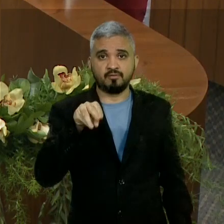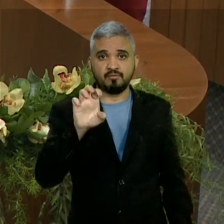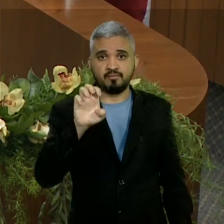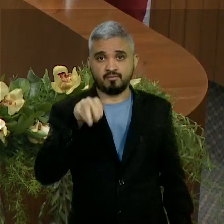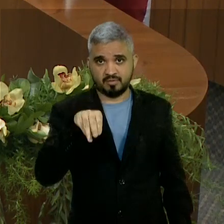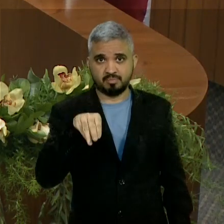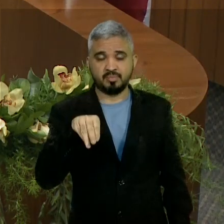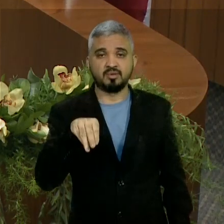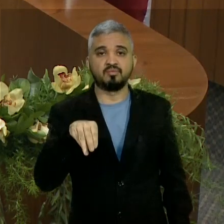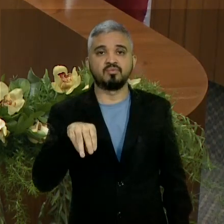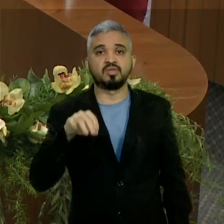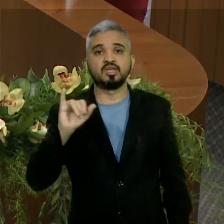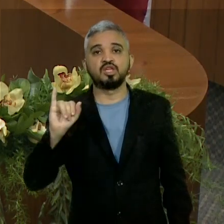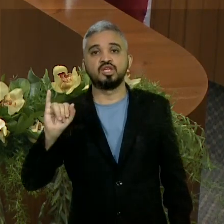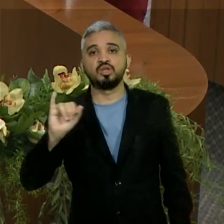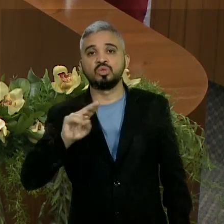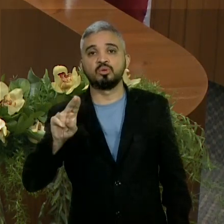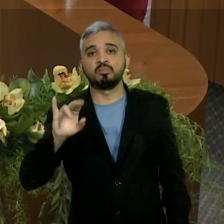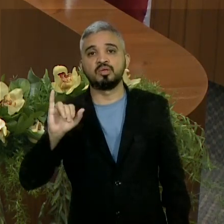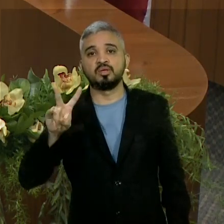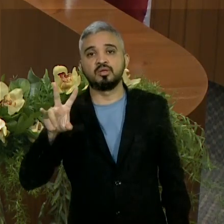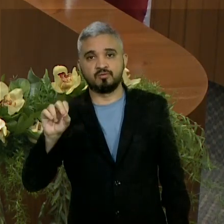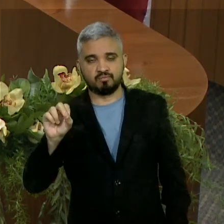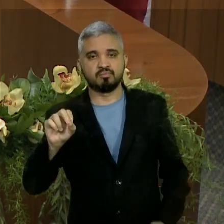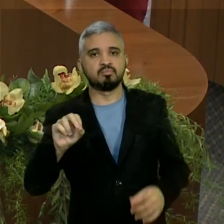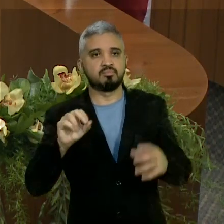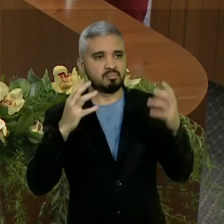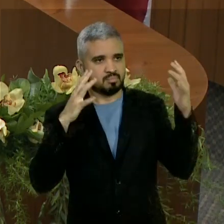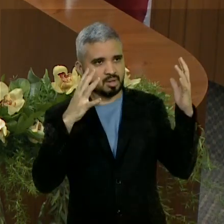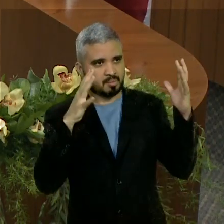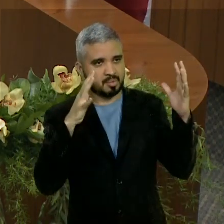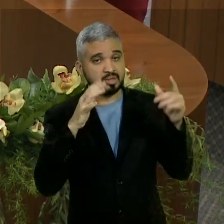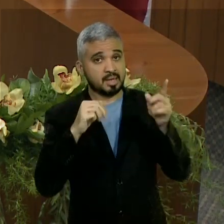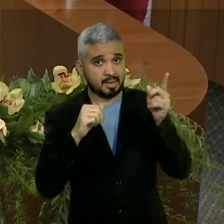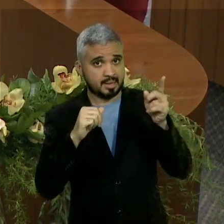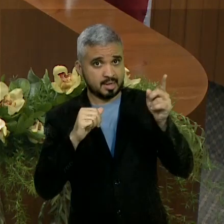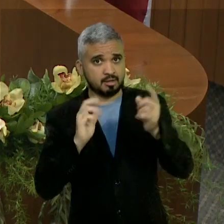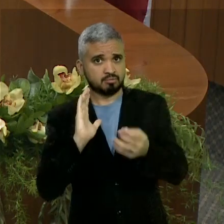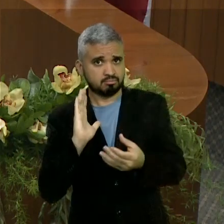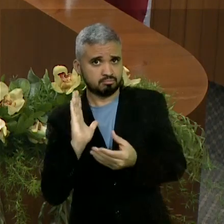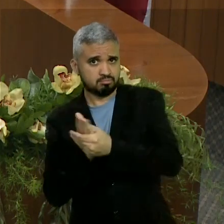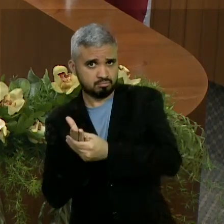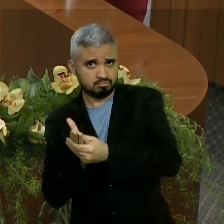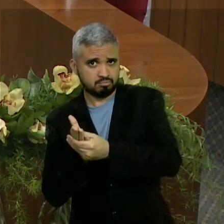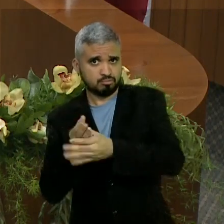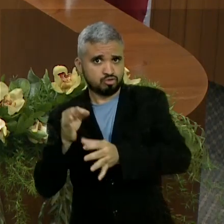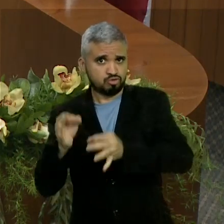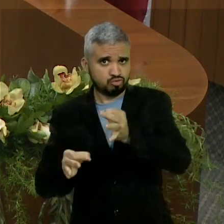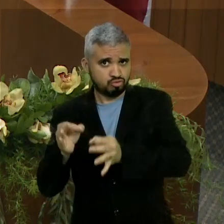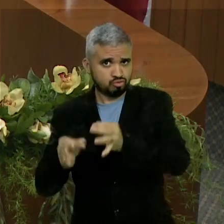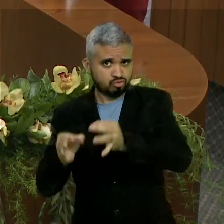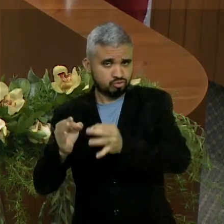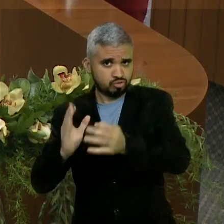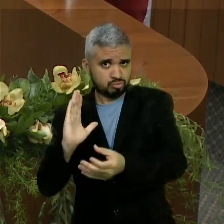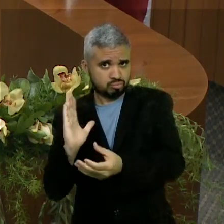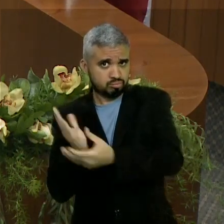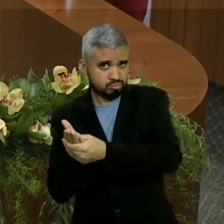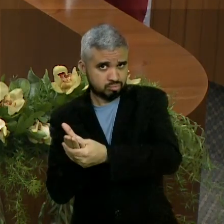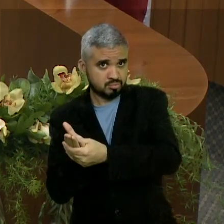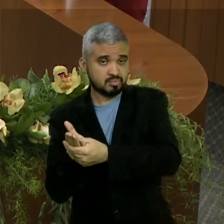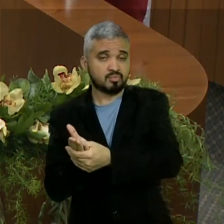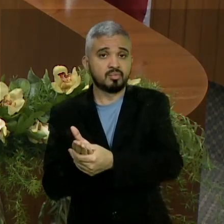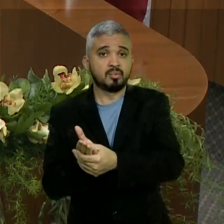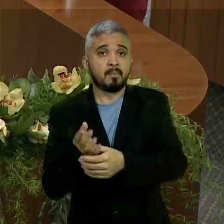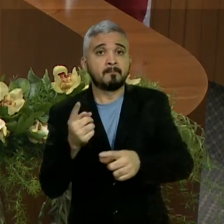uma ação cobrando o governo do estado dizendo Opa Governo do Estado está com problemas nas suas contas mas os municípios também